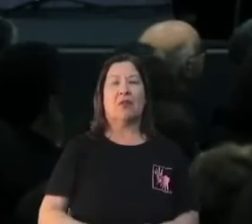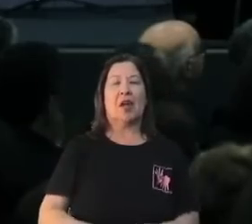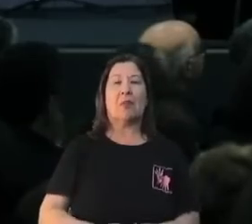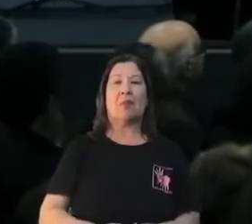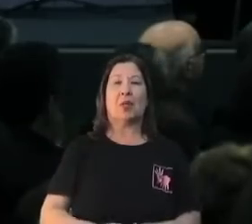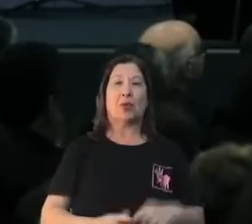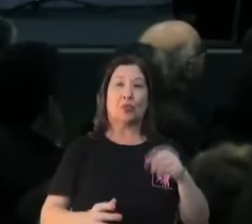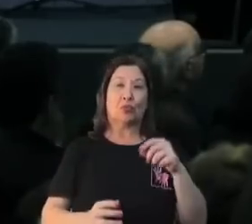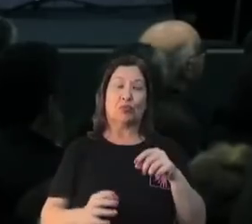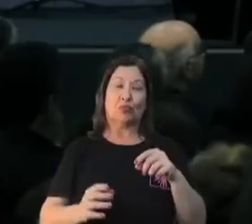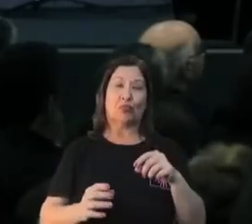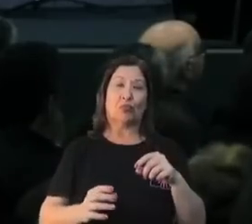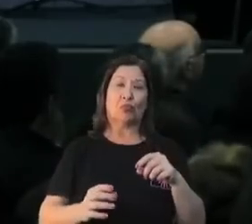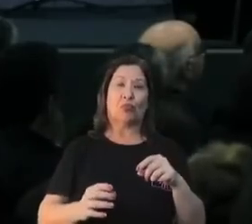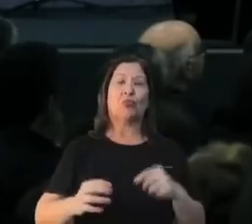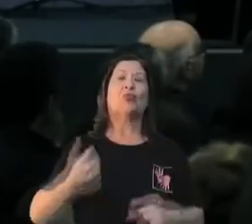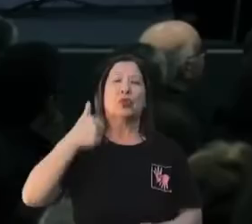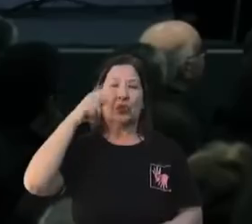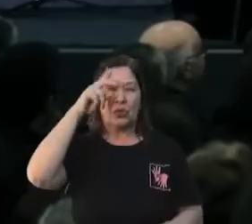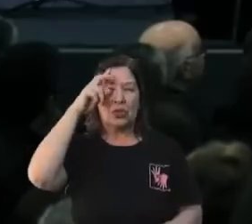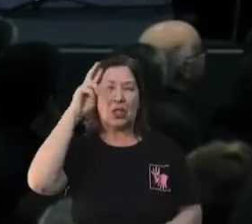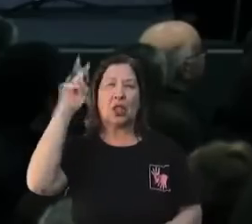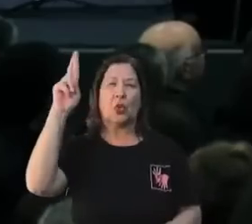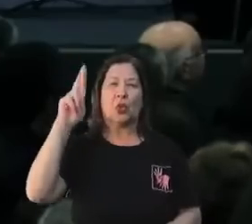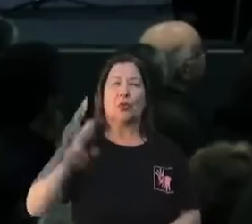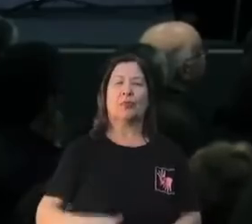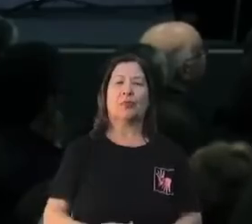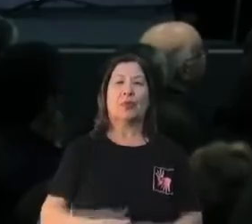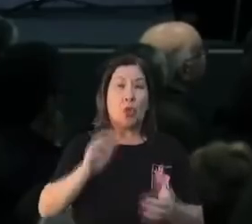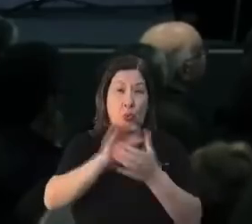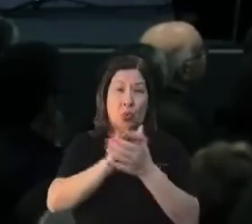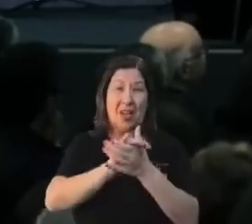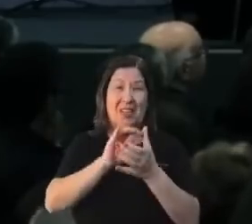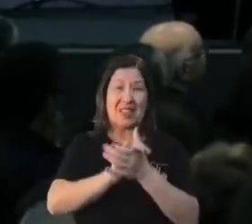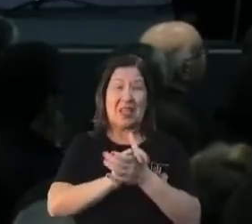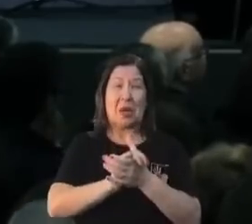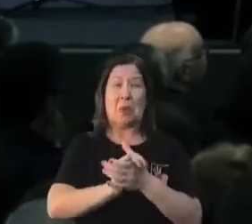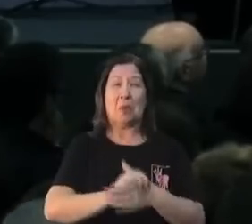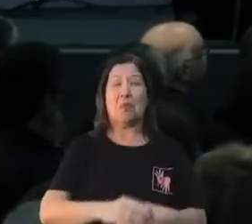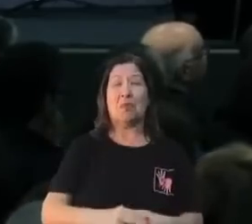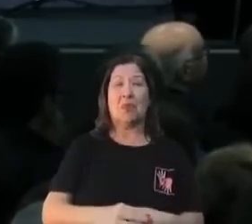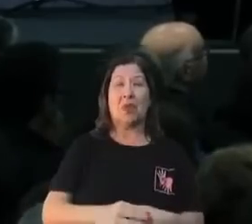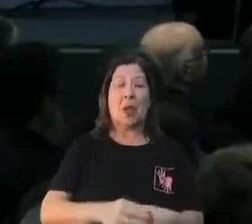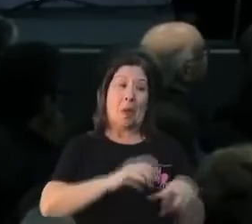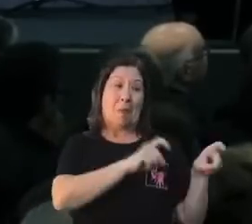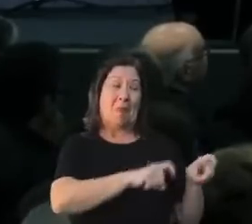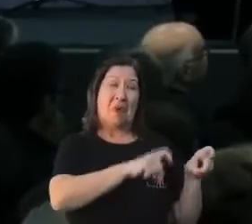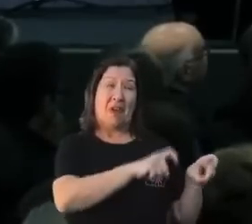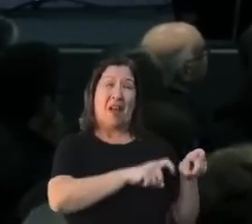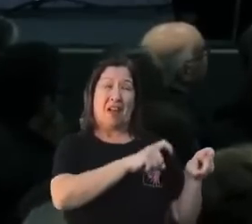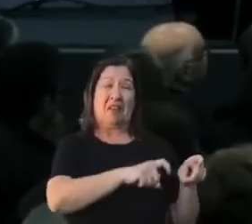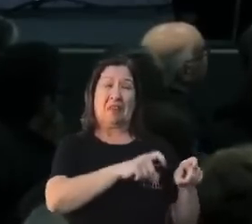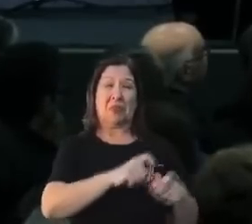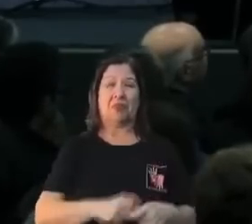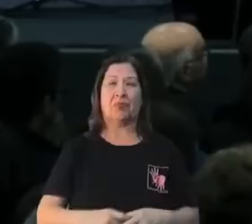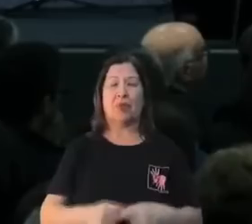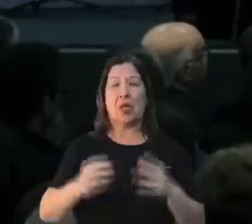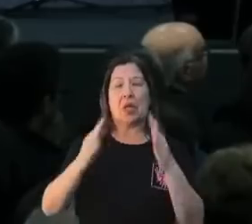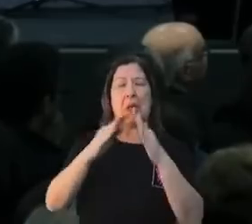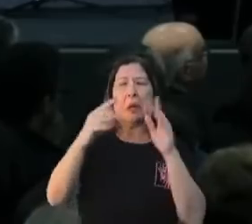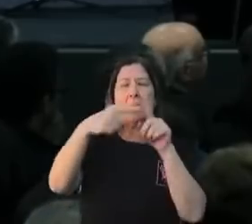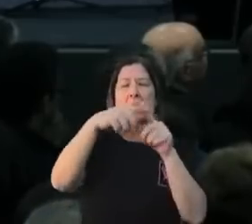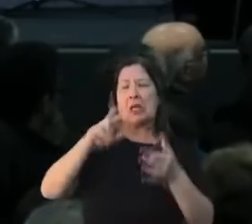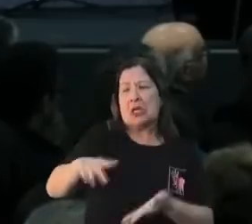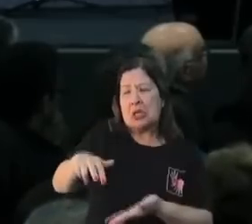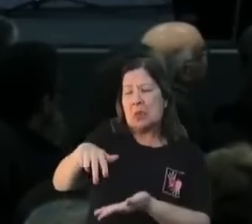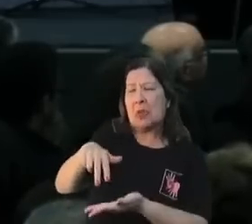50%. Esse casal, o senhor Tota e a dona Lourdes, moravam a 6 quilômetros da cidade, e iam a pé. Estão voltando,